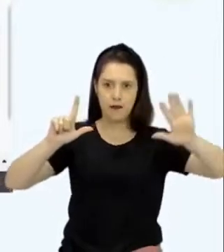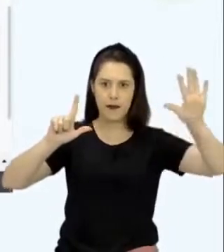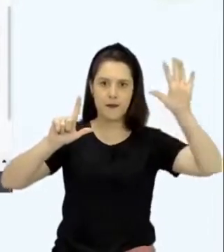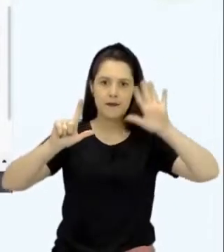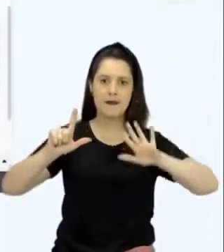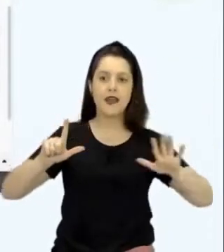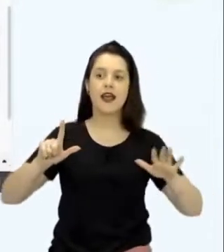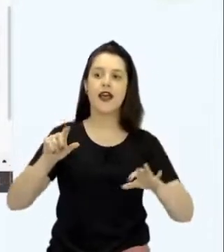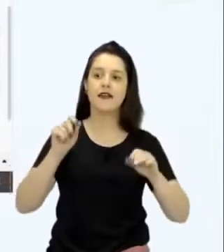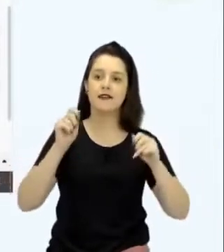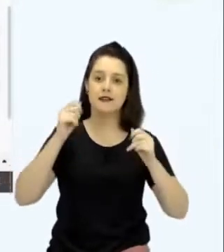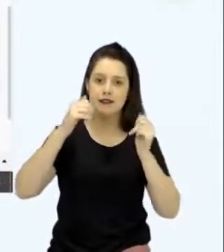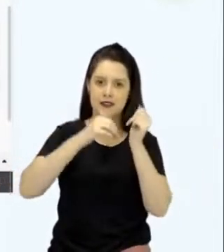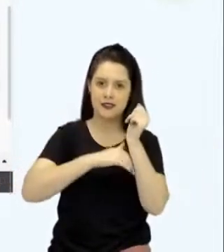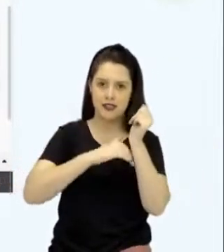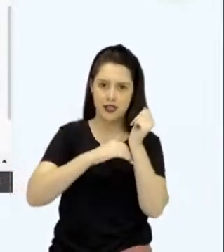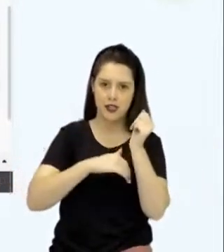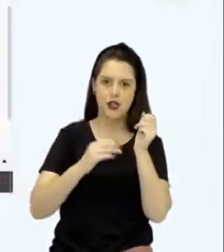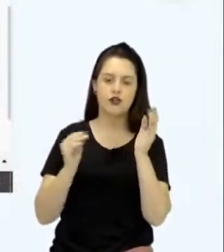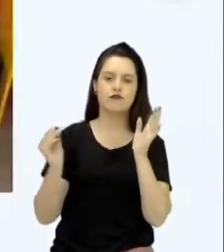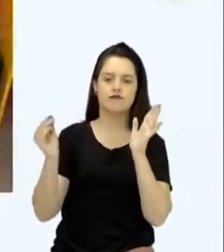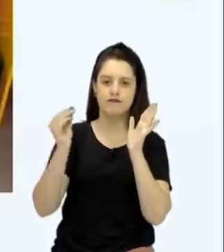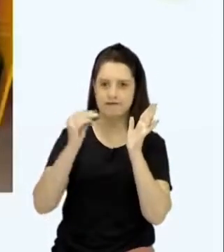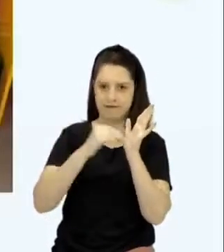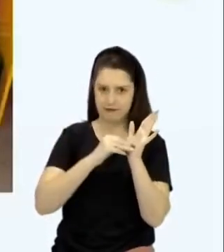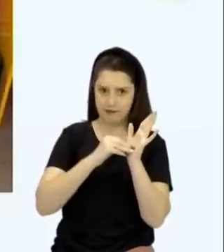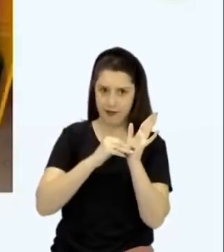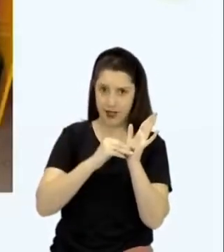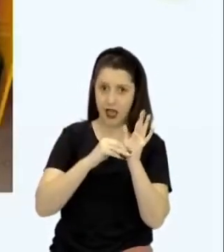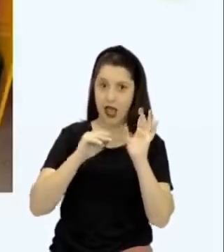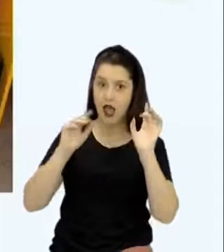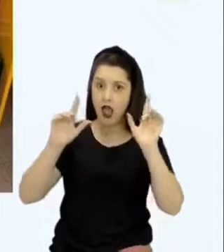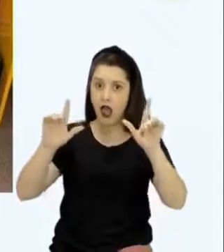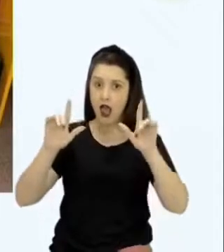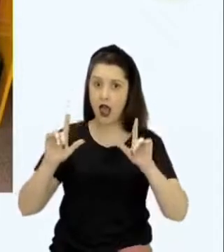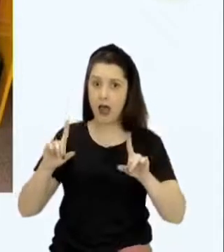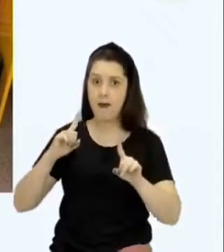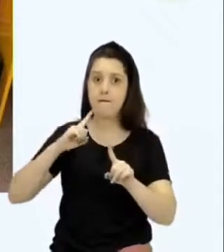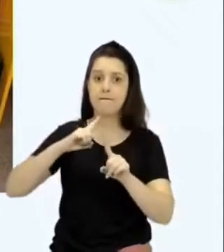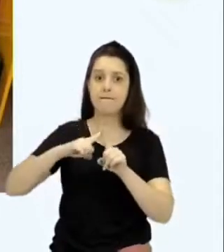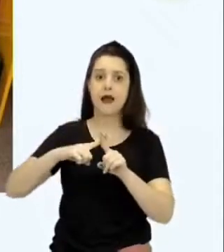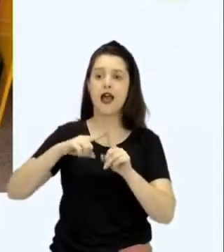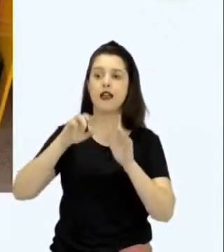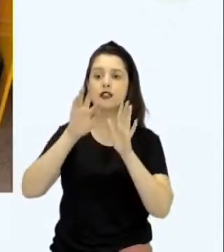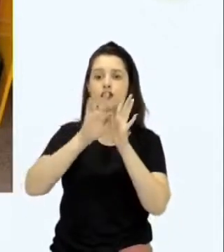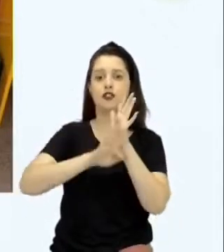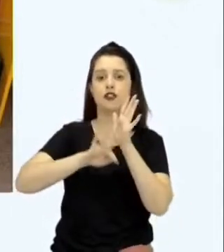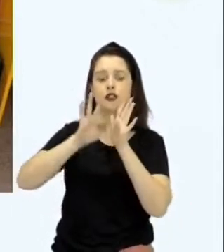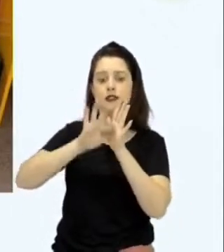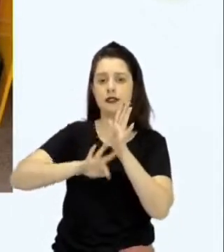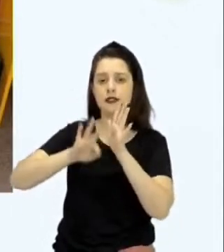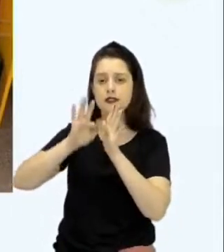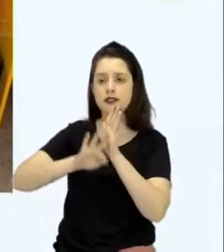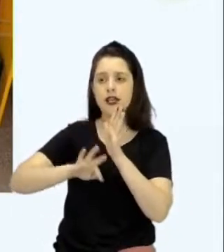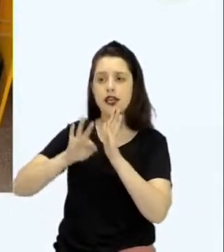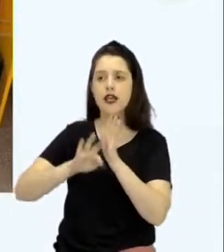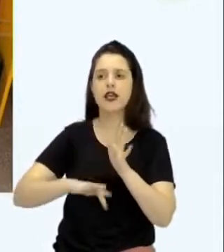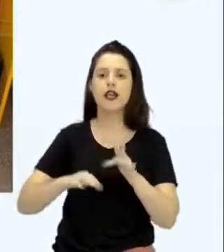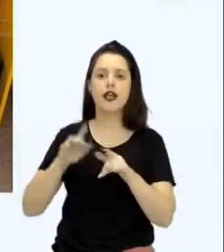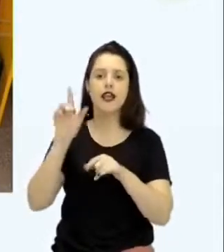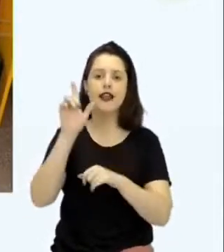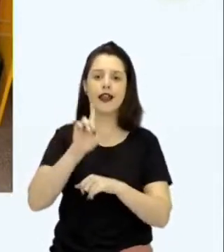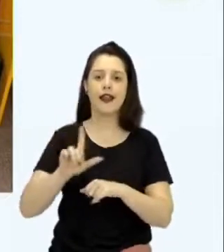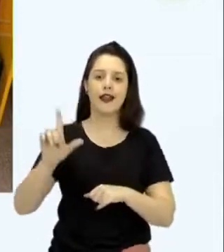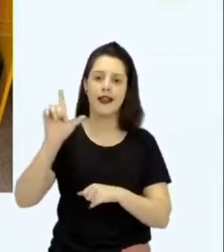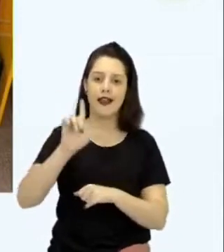no blocos mais texto. Por quê? Porque texto é o que o Arduino compreende, é essa linguagem que ele vai entender